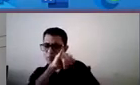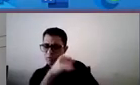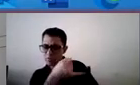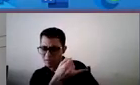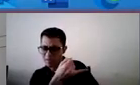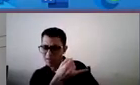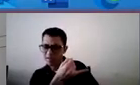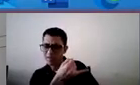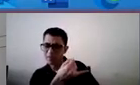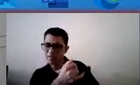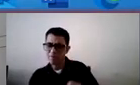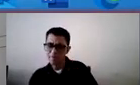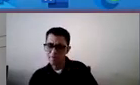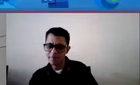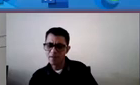novas